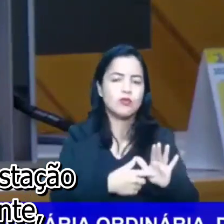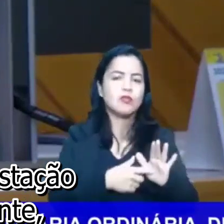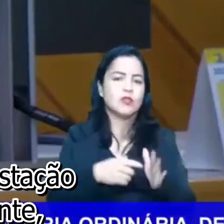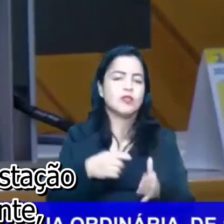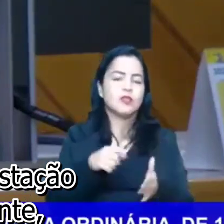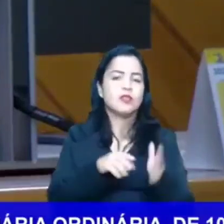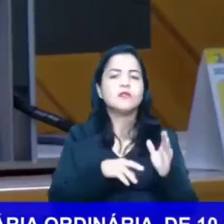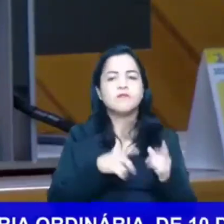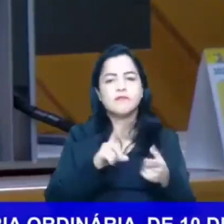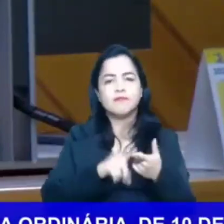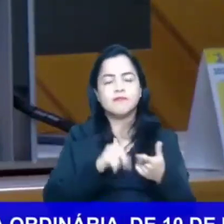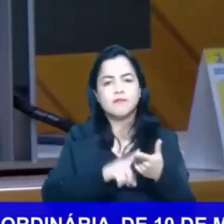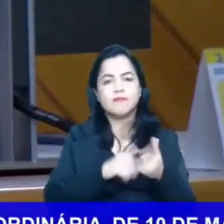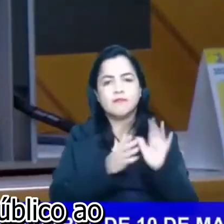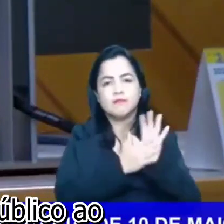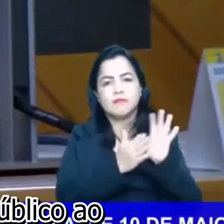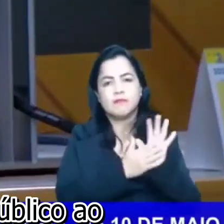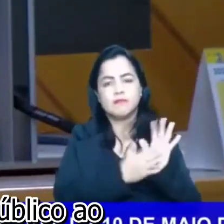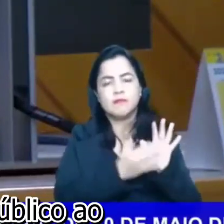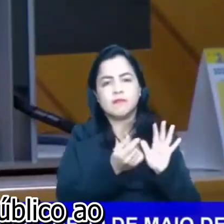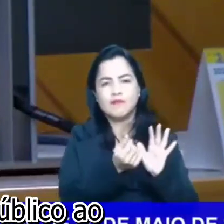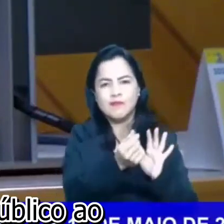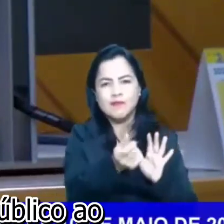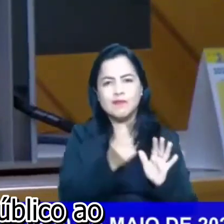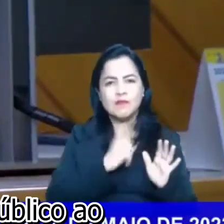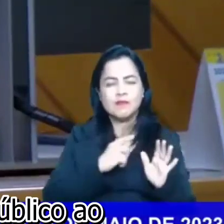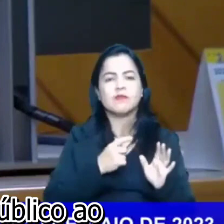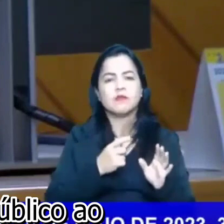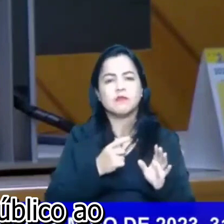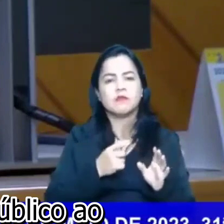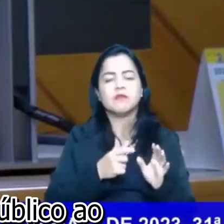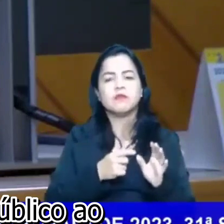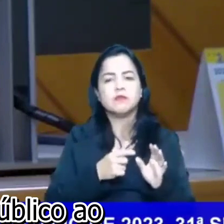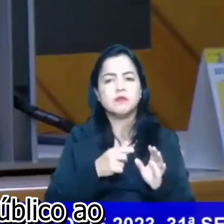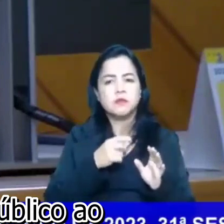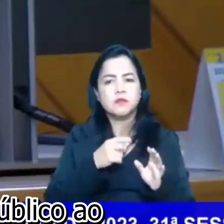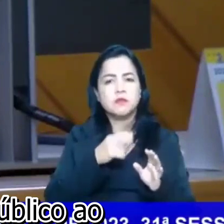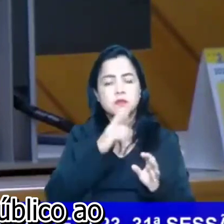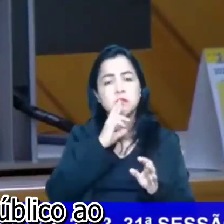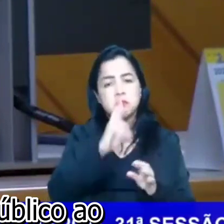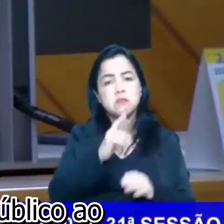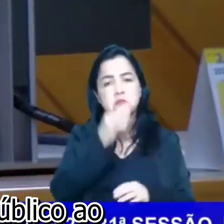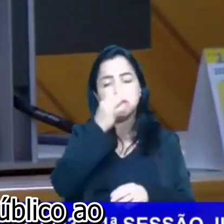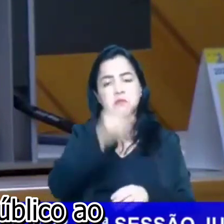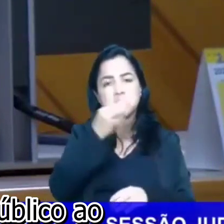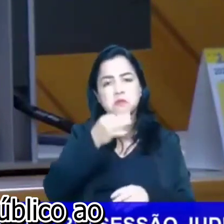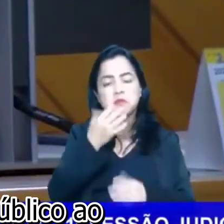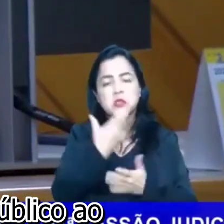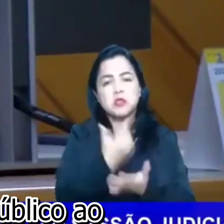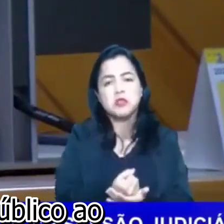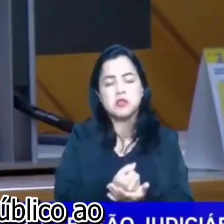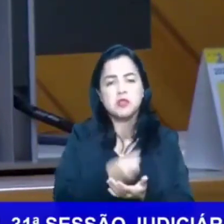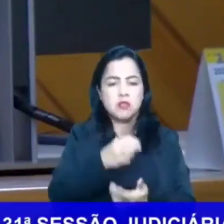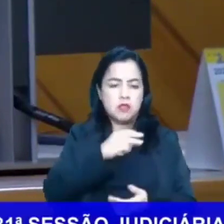tempestivamente. Ela, então, sugeriu a aprovação. O Ministério Público,